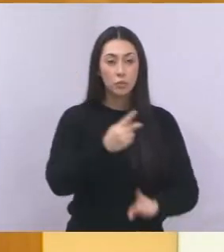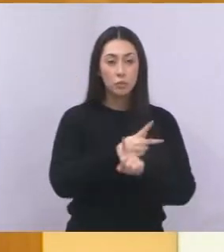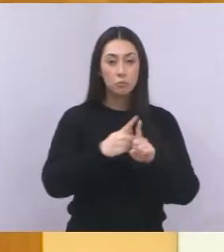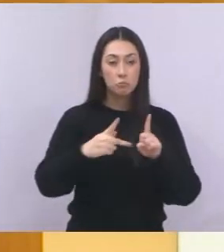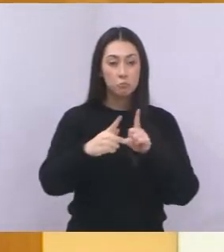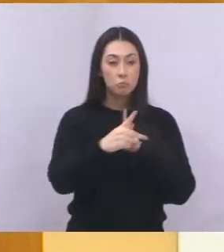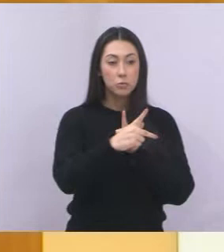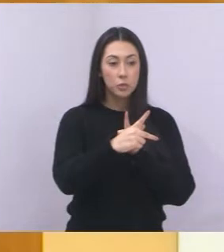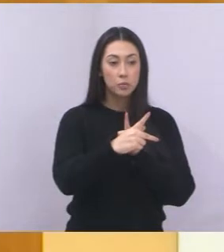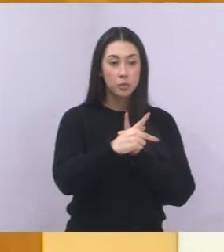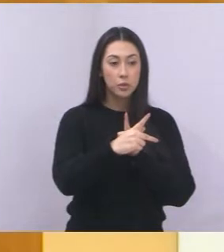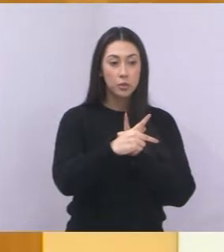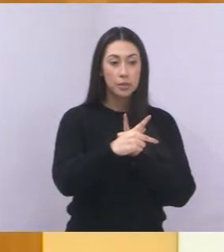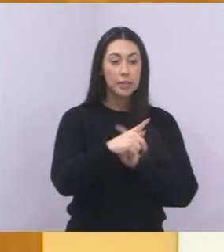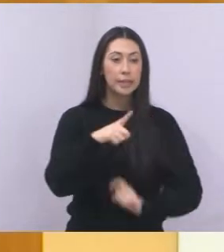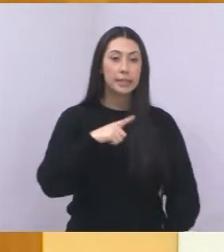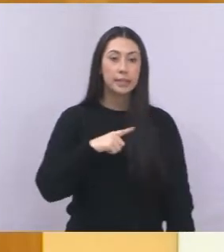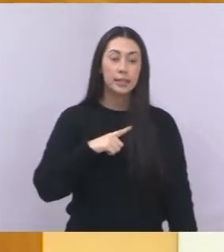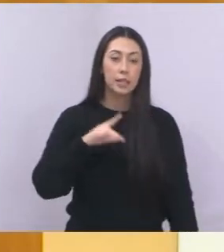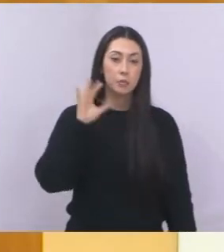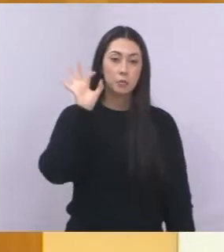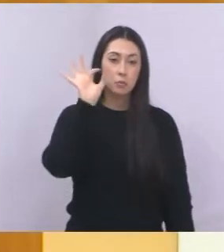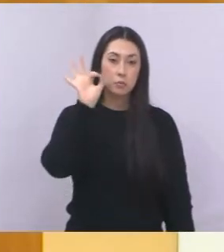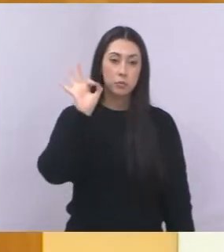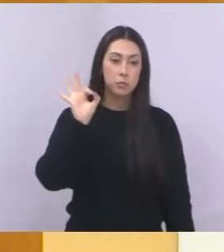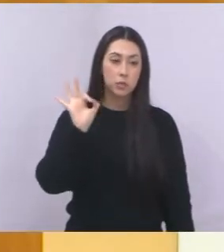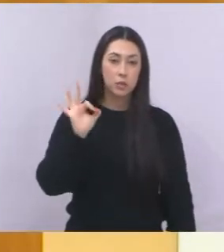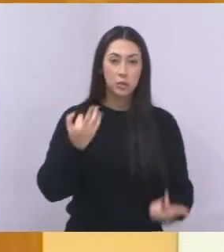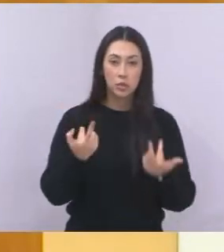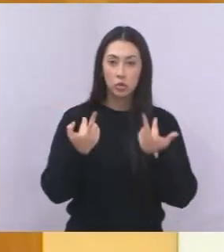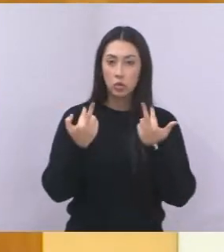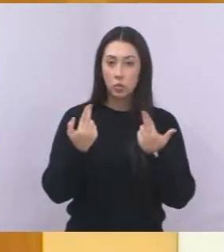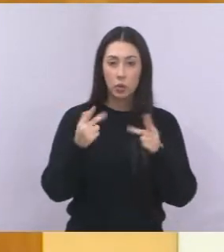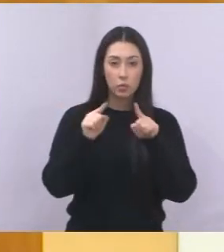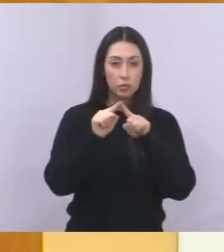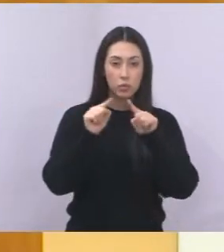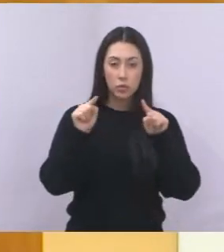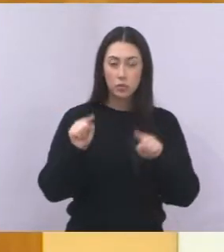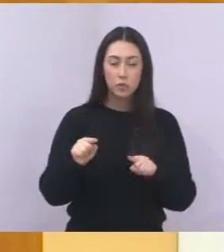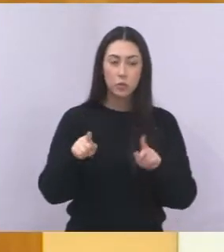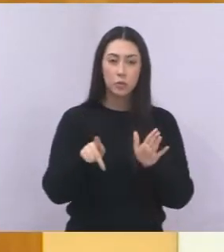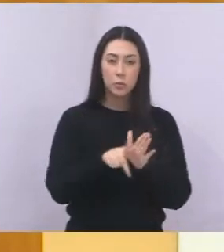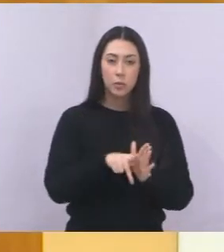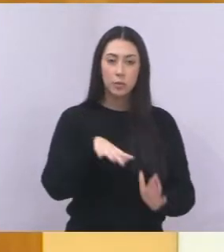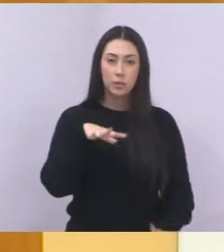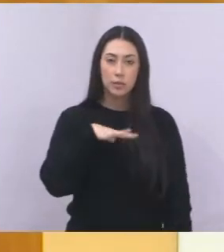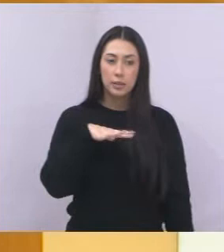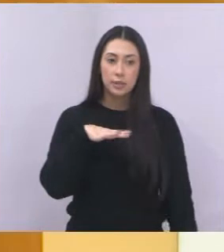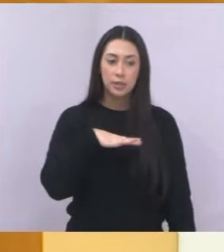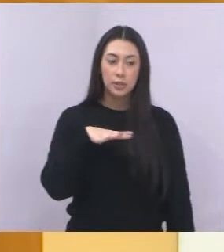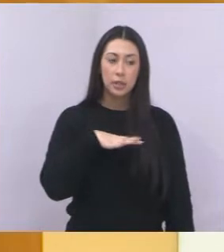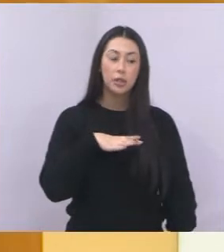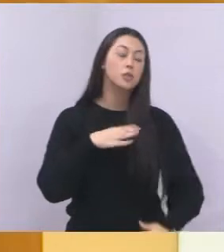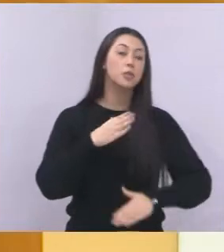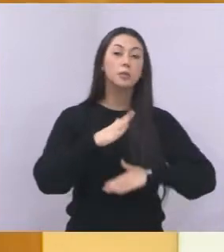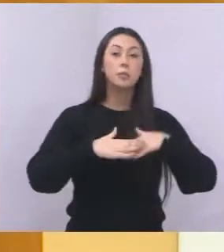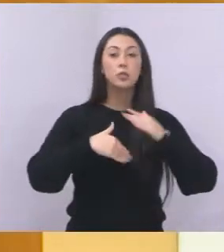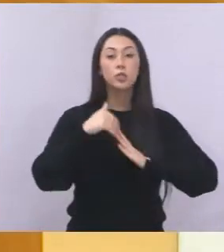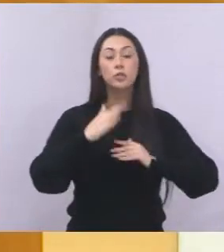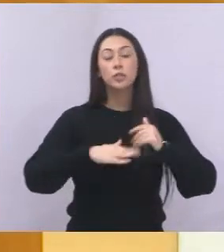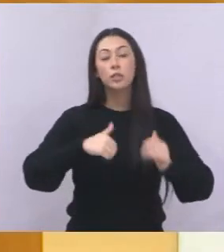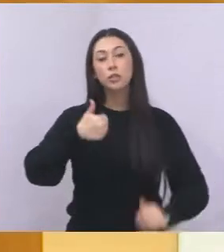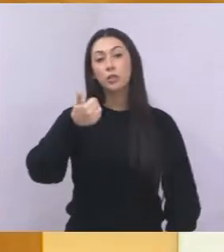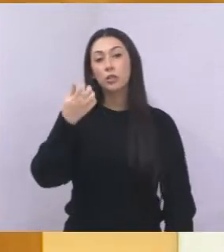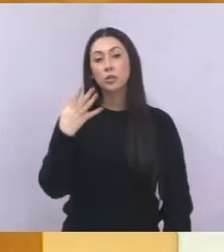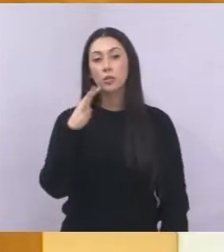social, com percentual igual ao estabelecido para os servidores municipais em atividade, de 14% sobre